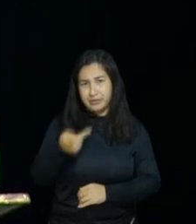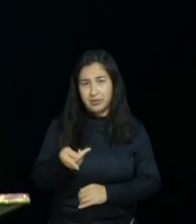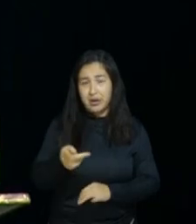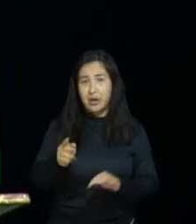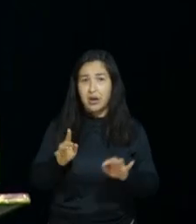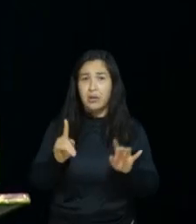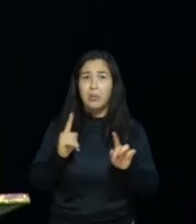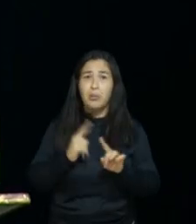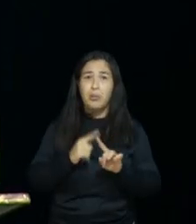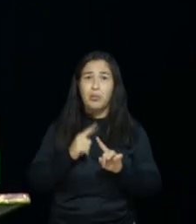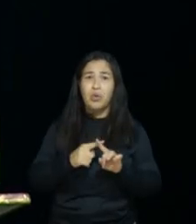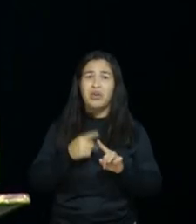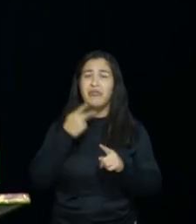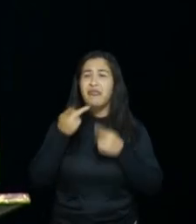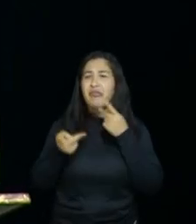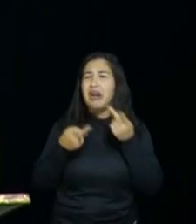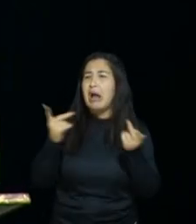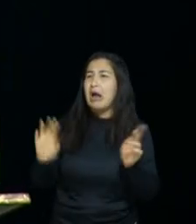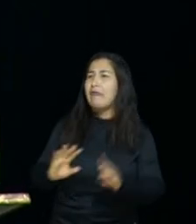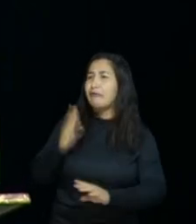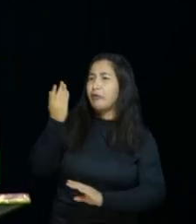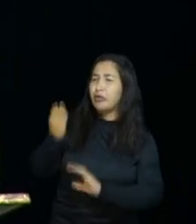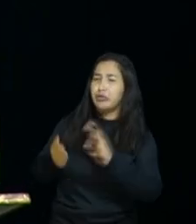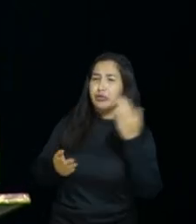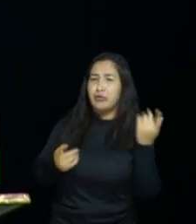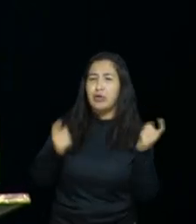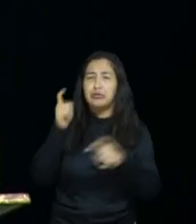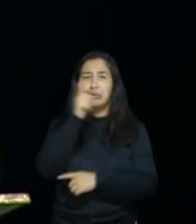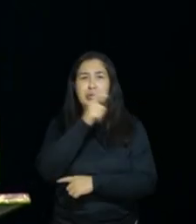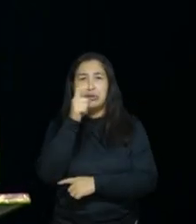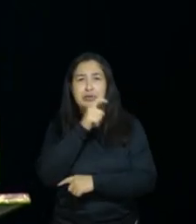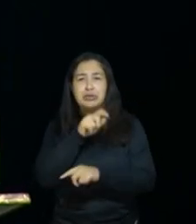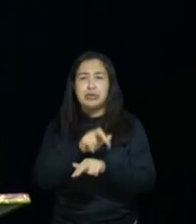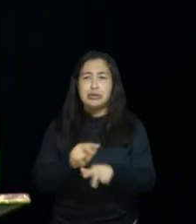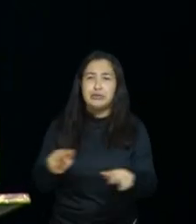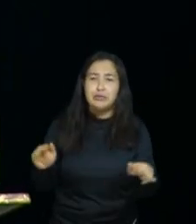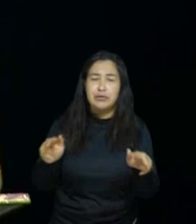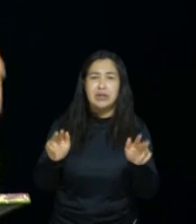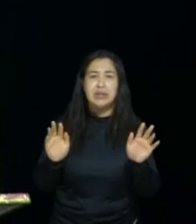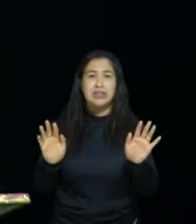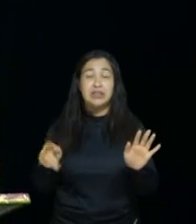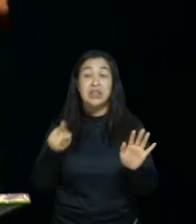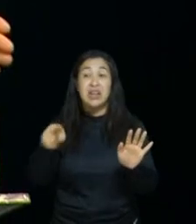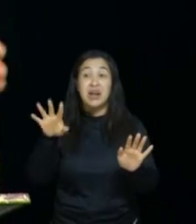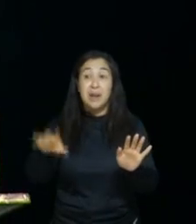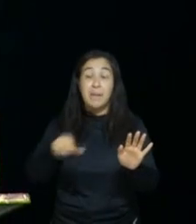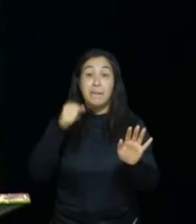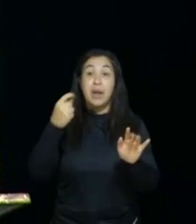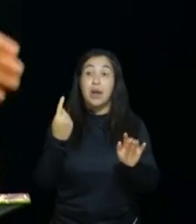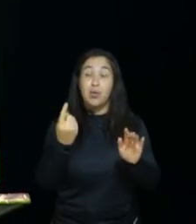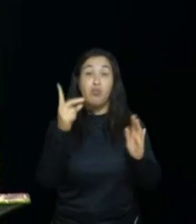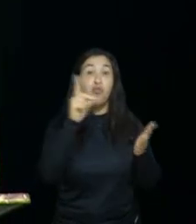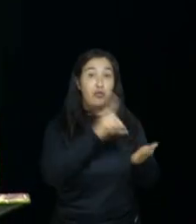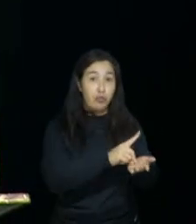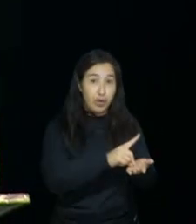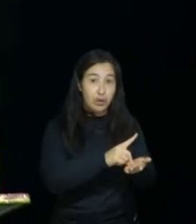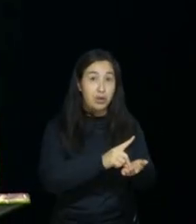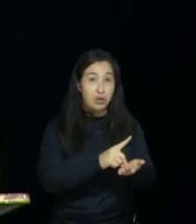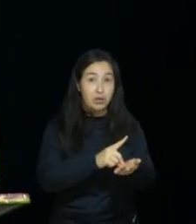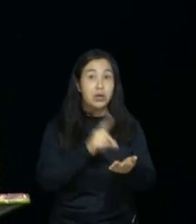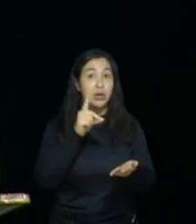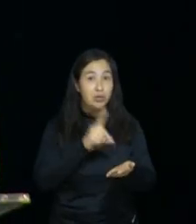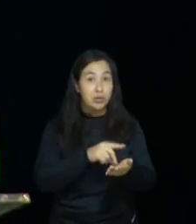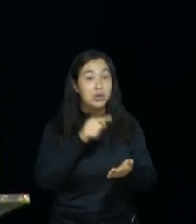discurso da fake news, né, deputado Sorato, eles pegam um fato que é realidade, que aconteceu, a multa